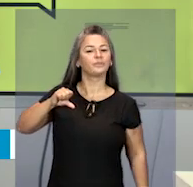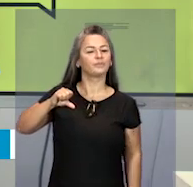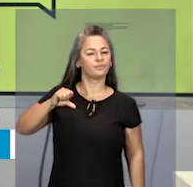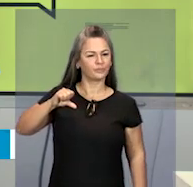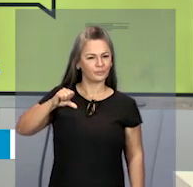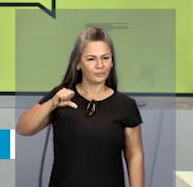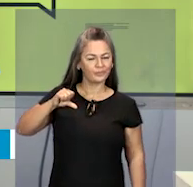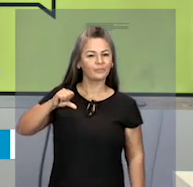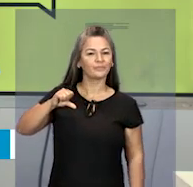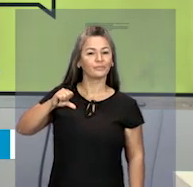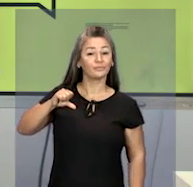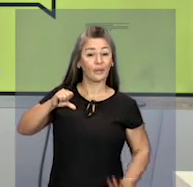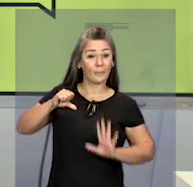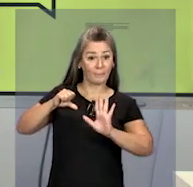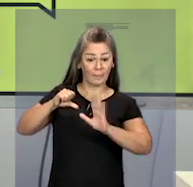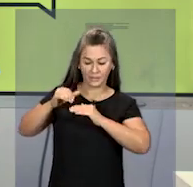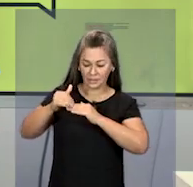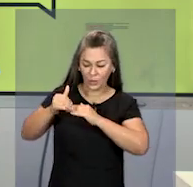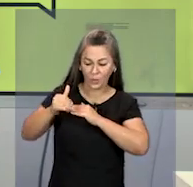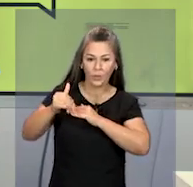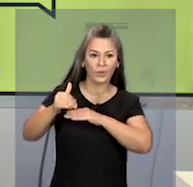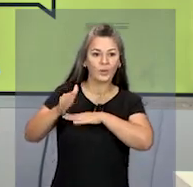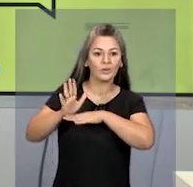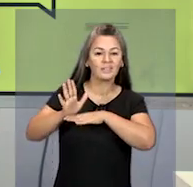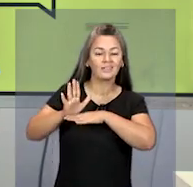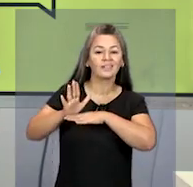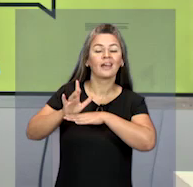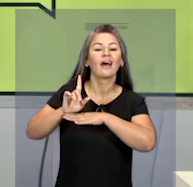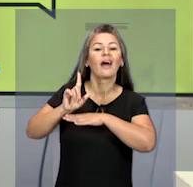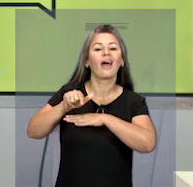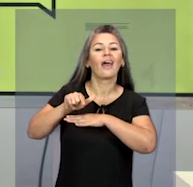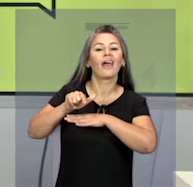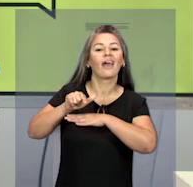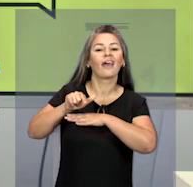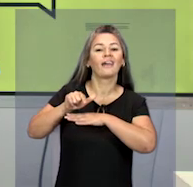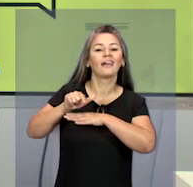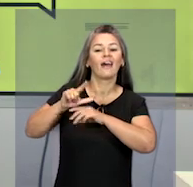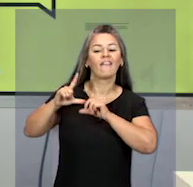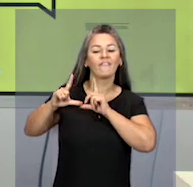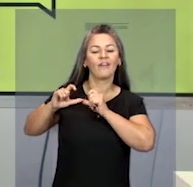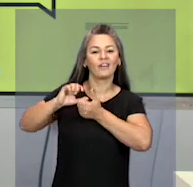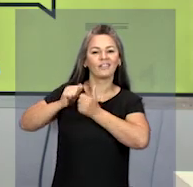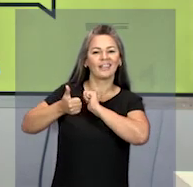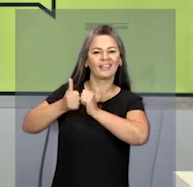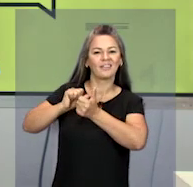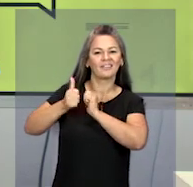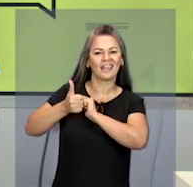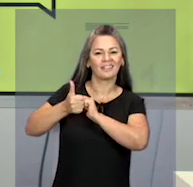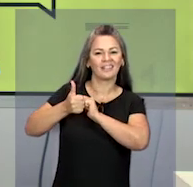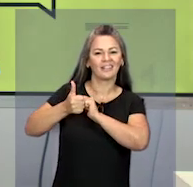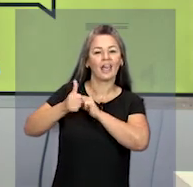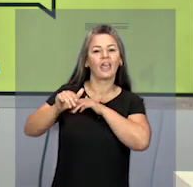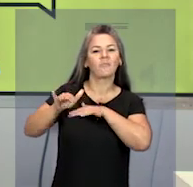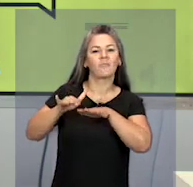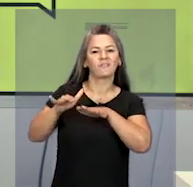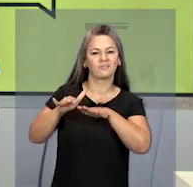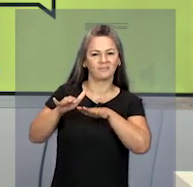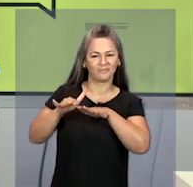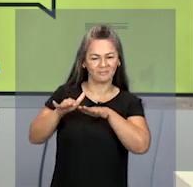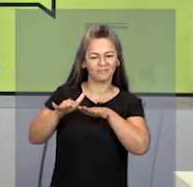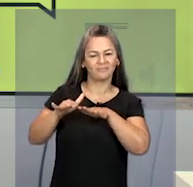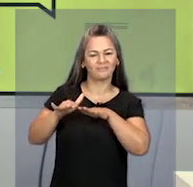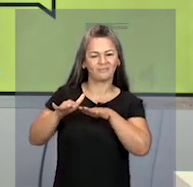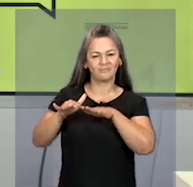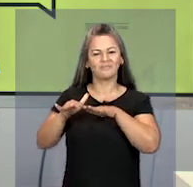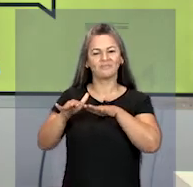do que a fotografia em movimento. Então a gente tem várias fotos em movimento e é a respeito disso que eu gostaria de